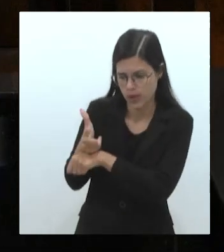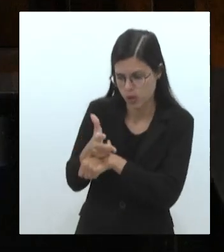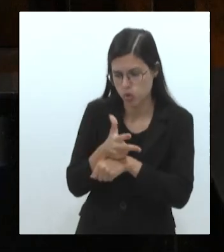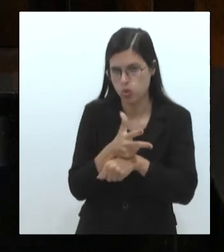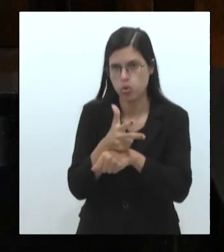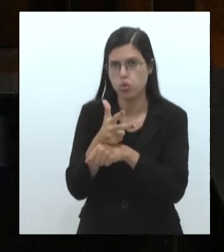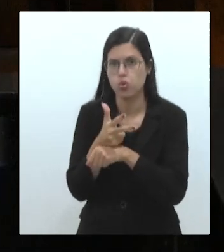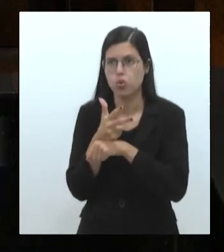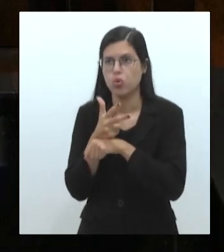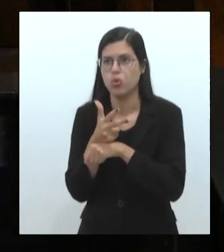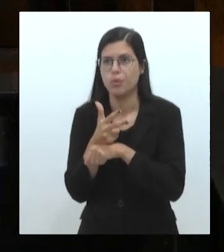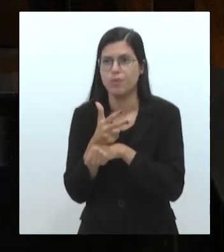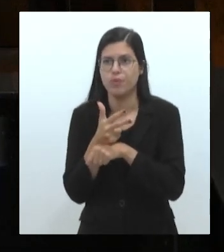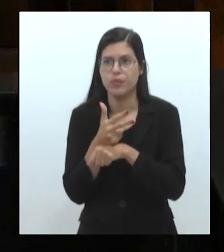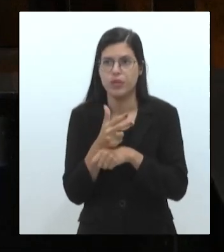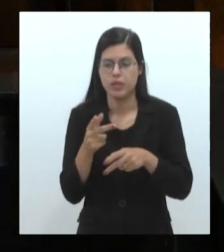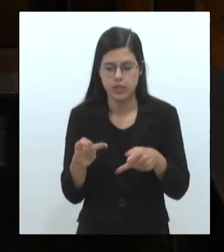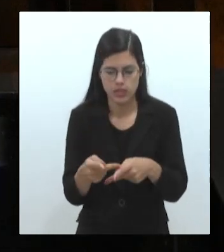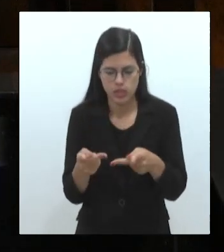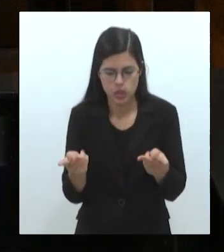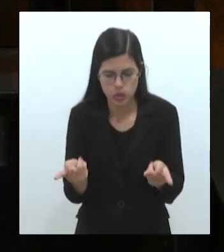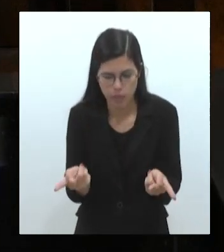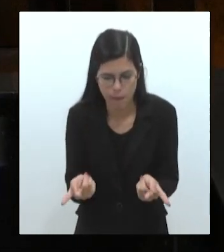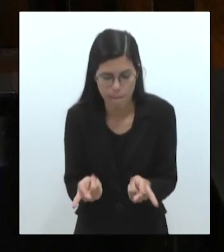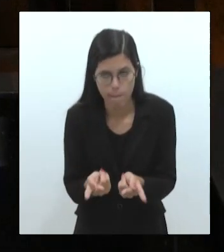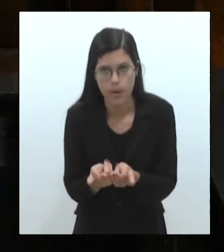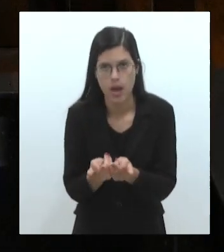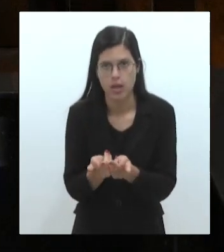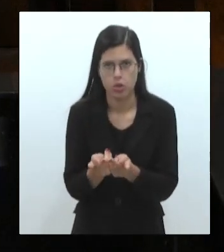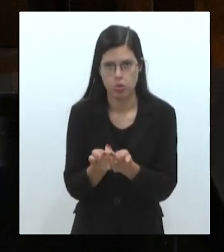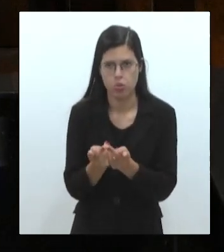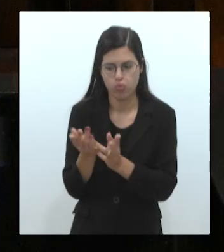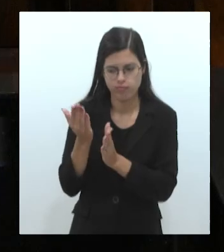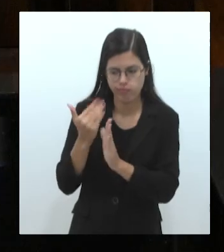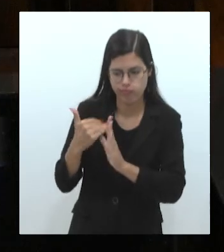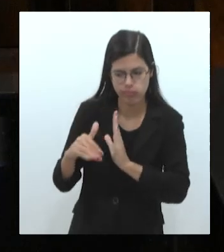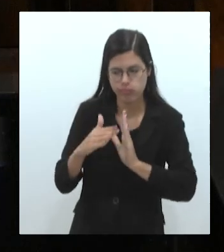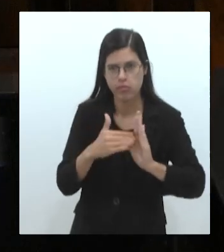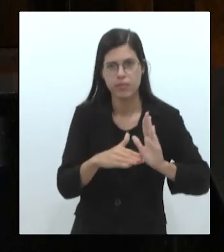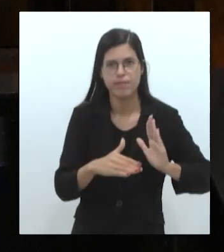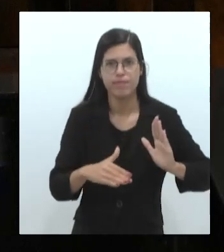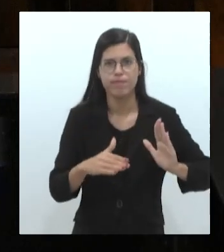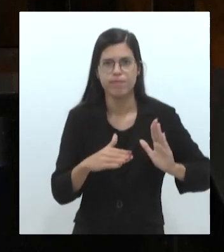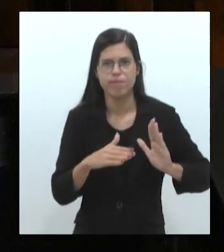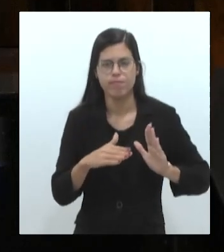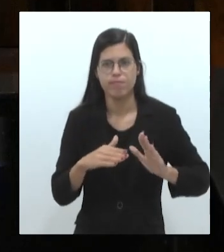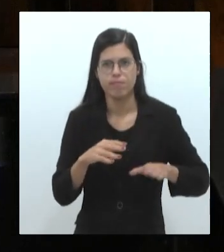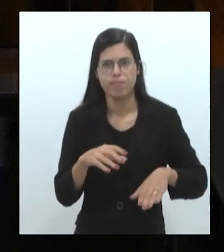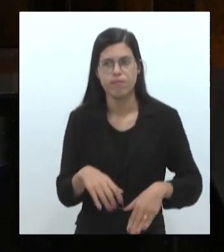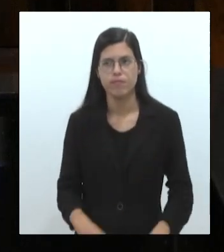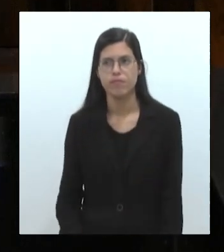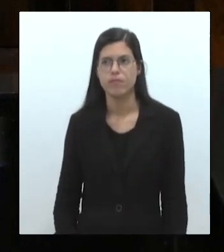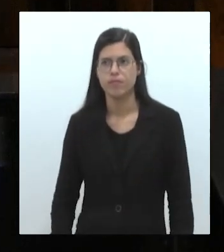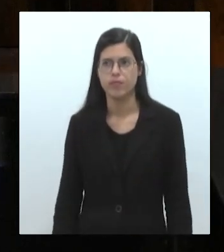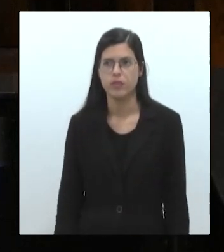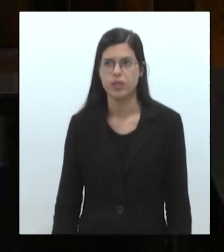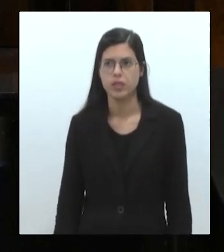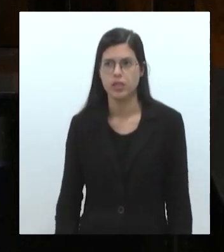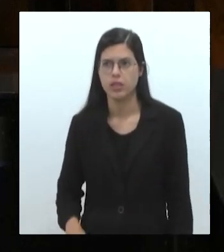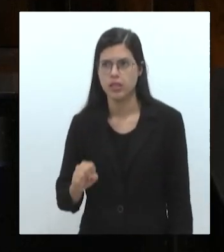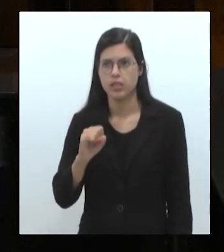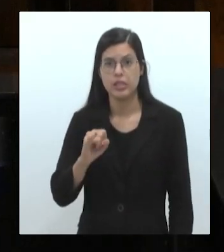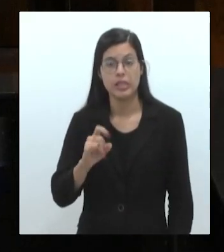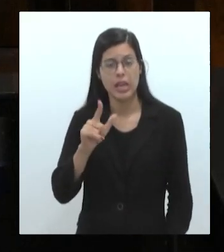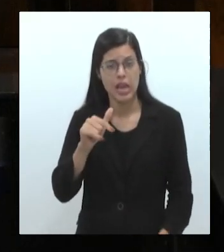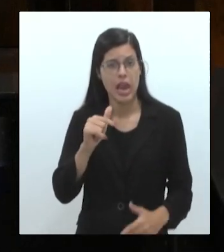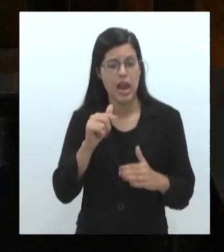dessas quentinhas ao chegar sendo filmada por amostragem ou por qualquer coisa que seja, se essas quentinhas são